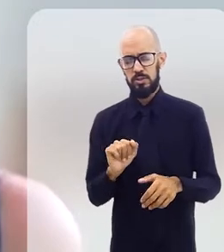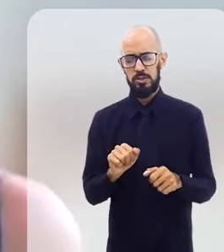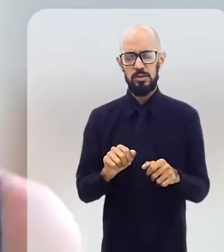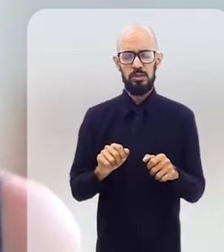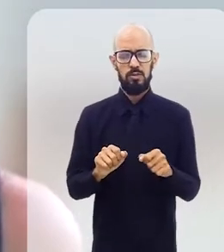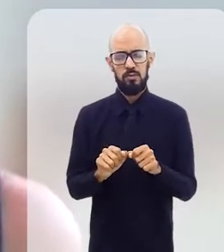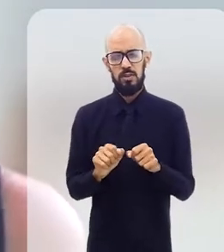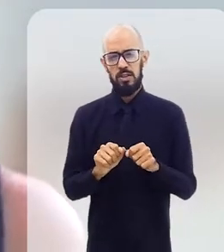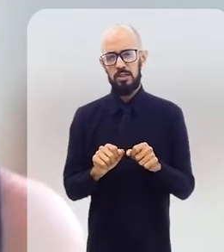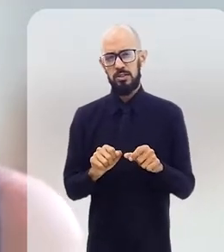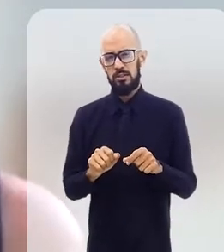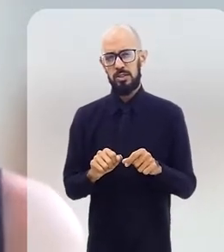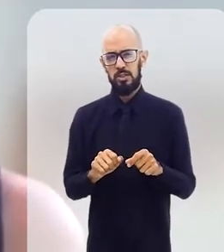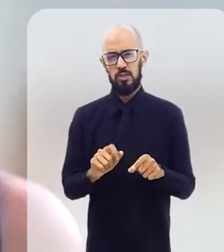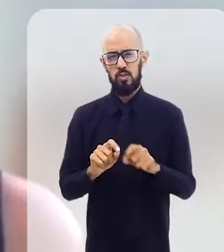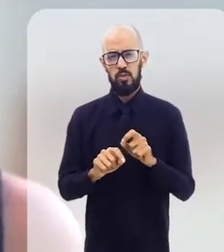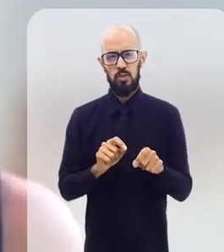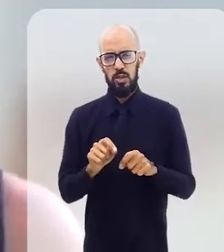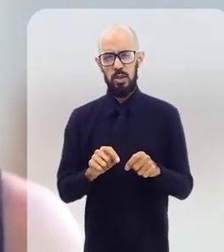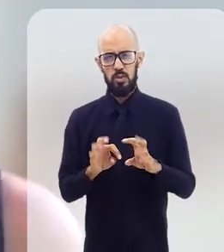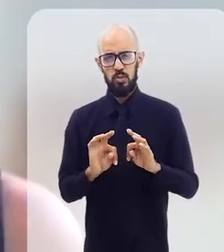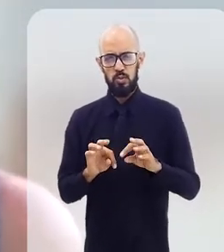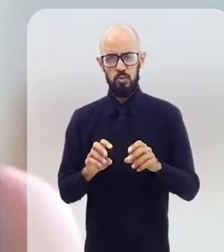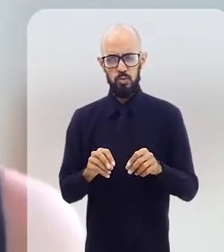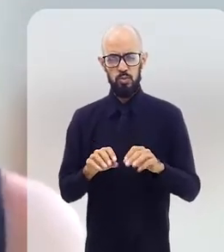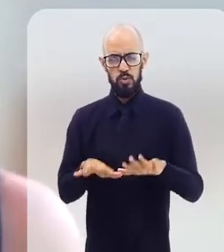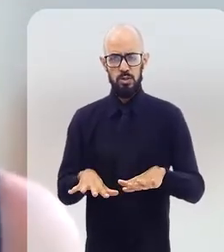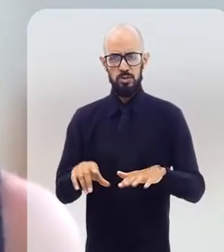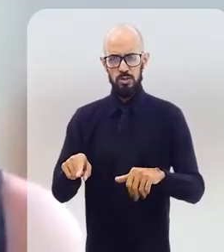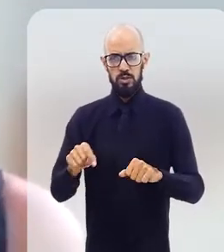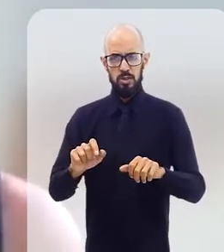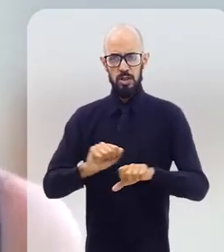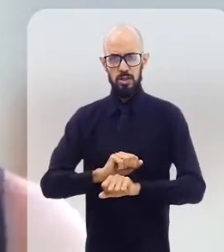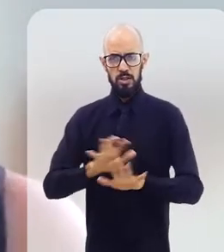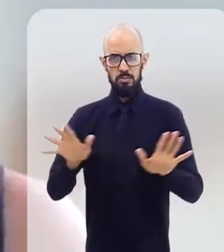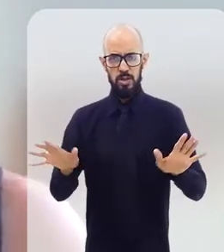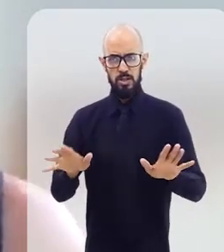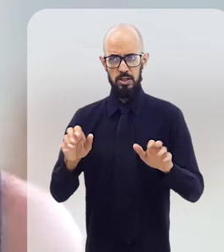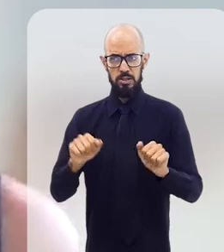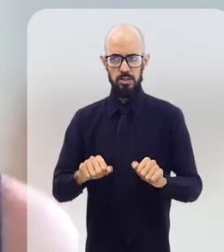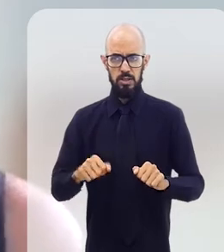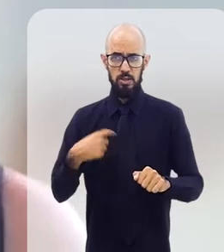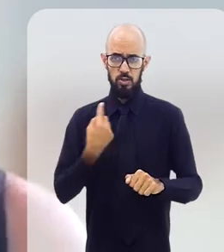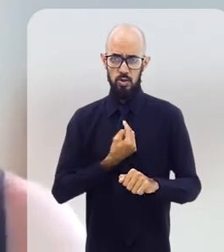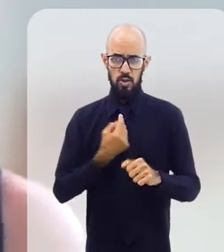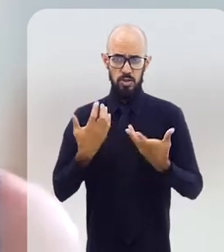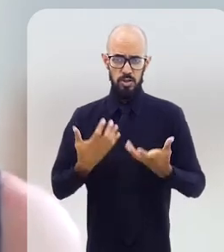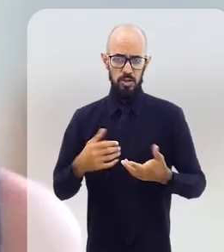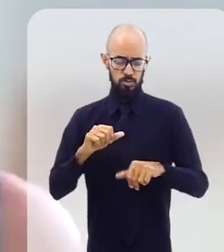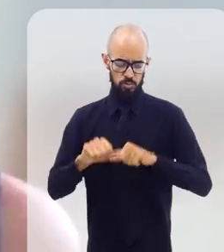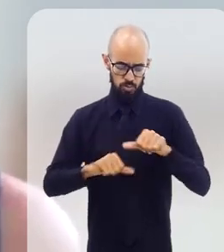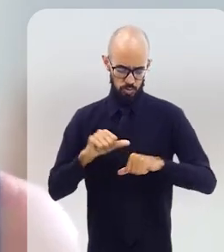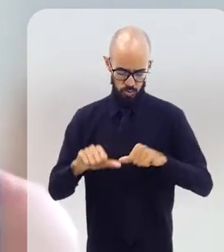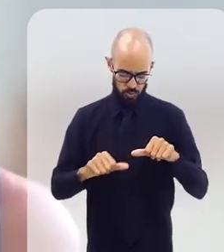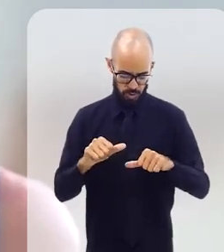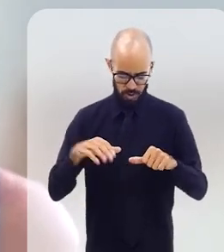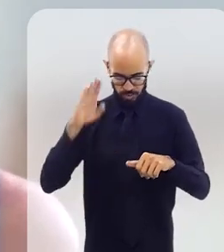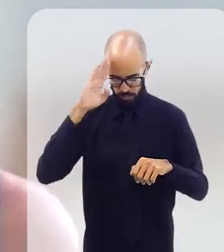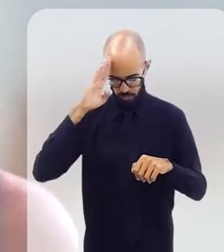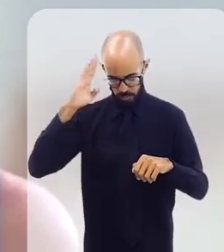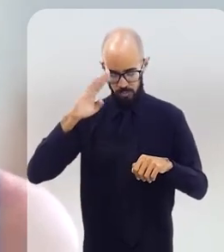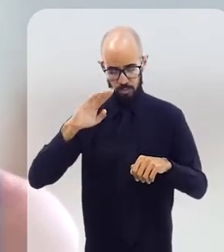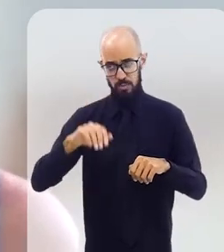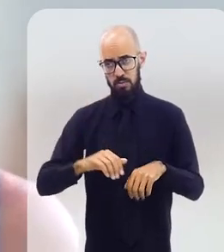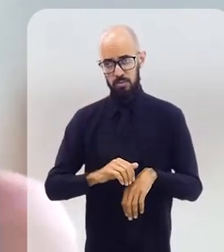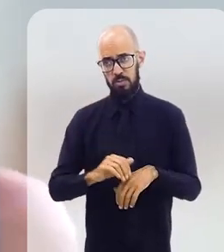e que tem tudo a ver com a questão da transparência e do que a gente está querendo mudar e de efetuar de